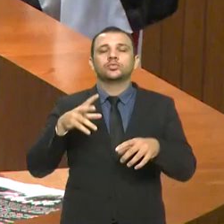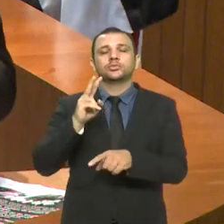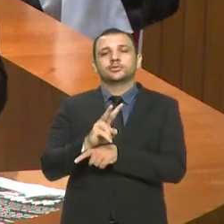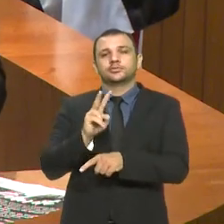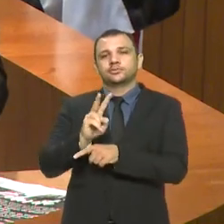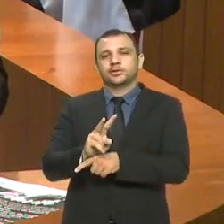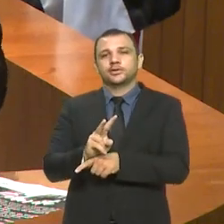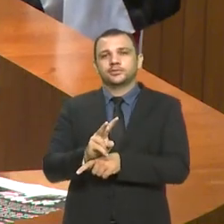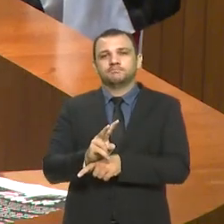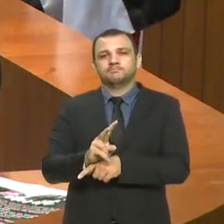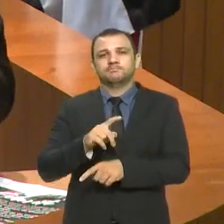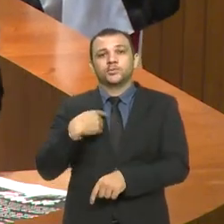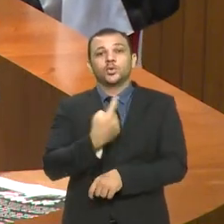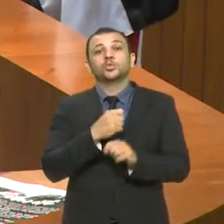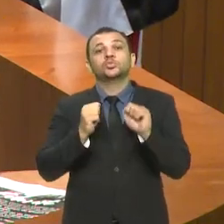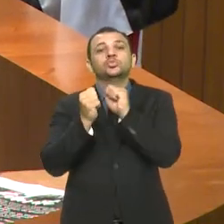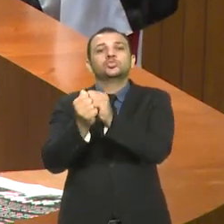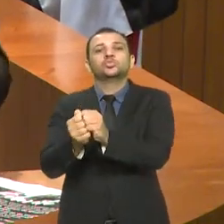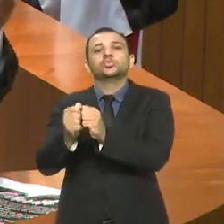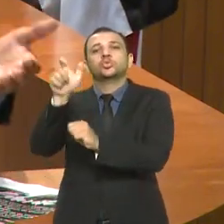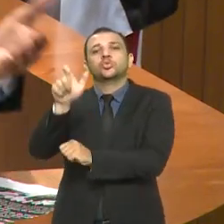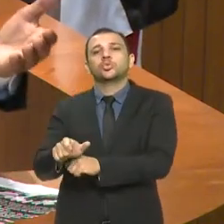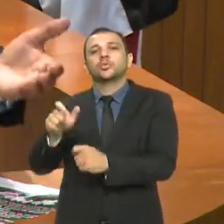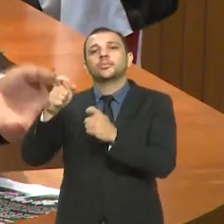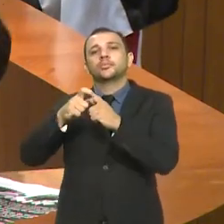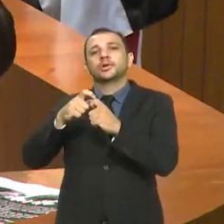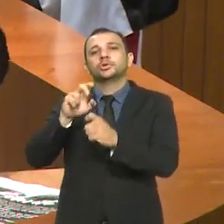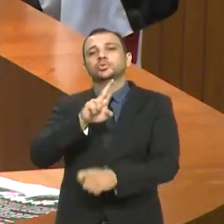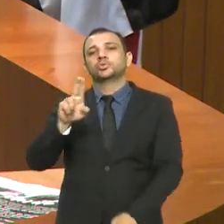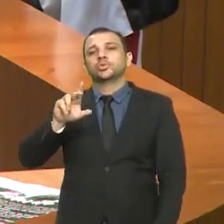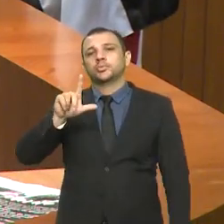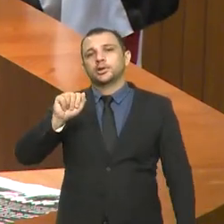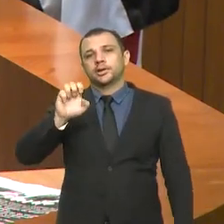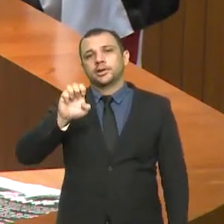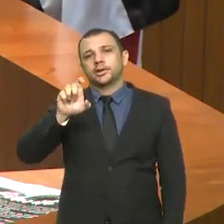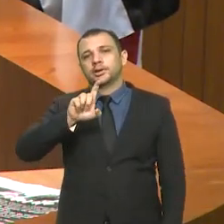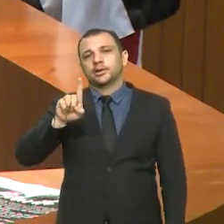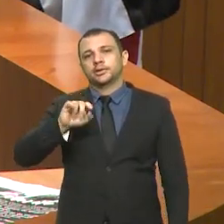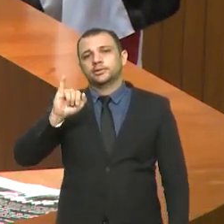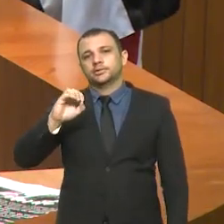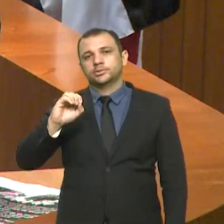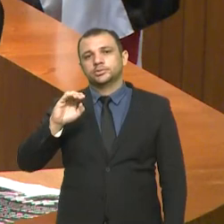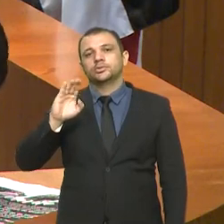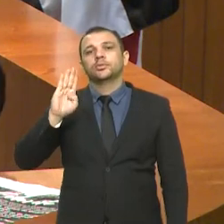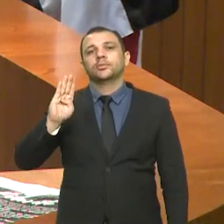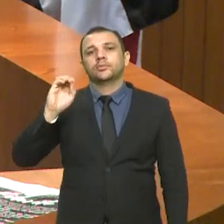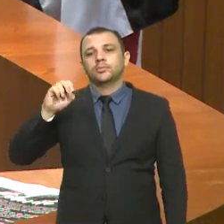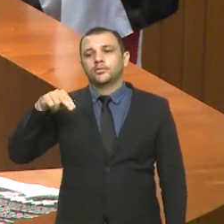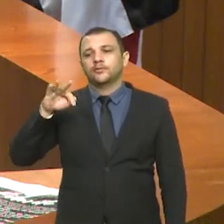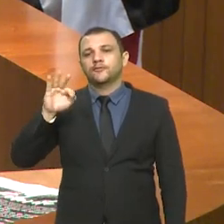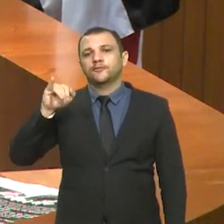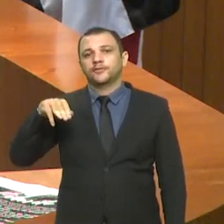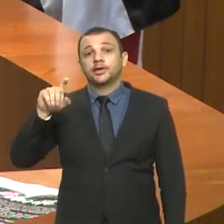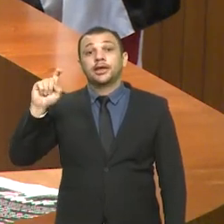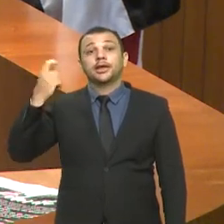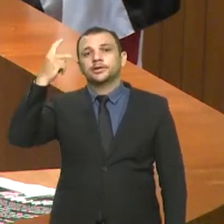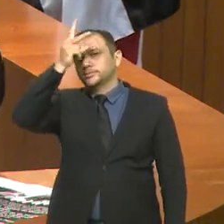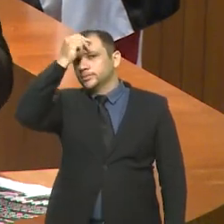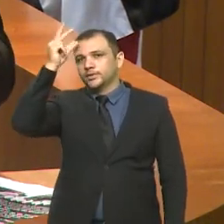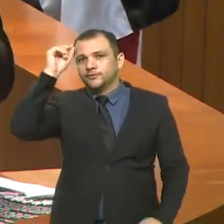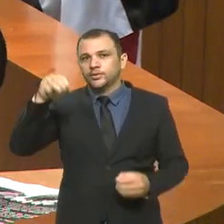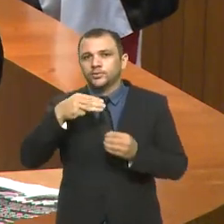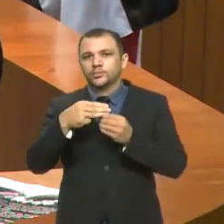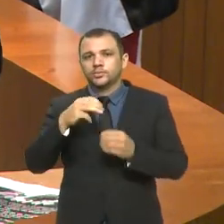o médico, doutor Laércio Bonfim, ex-prefeito da pequena cidade de São Pedro dos Crentes,